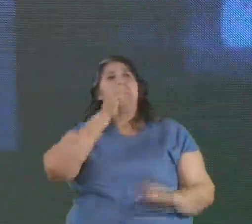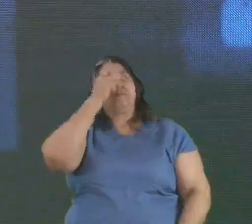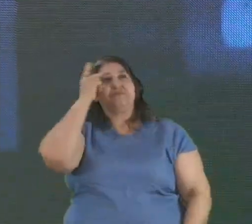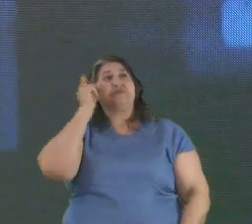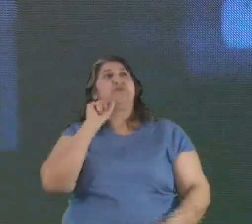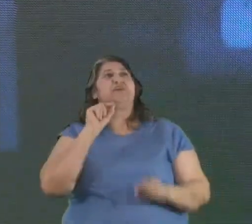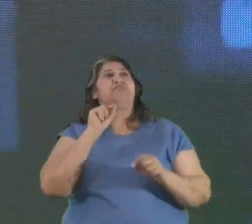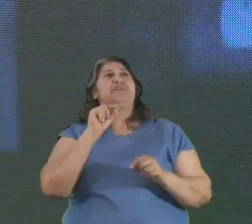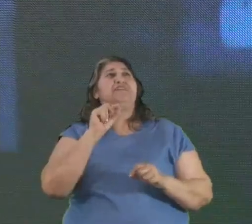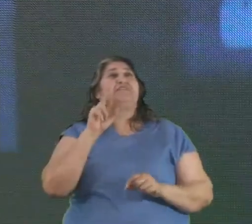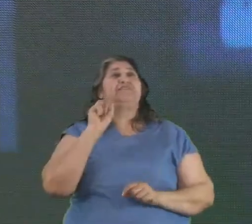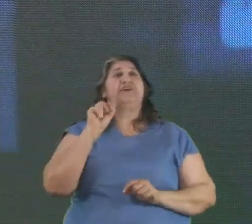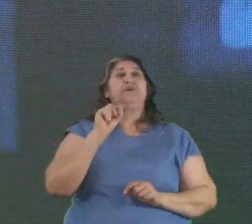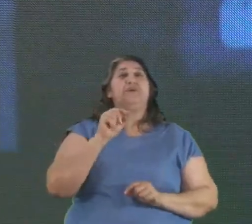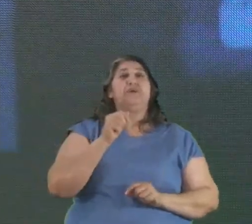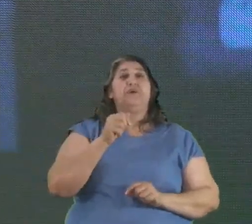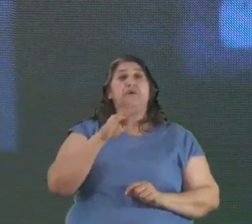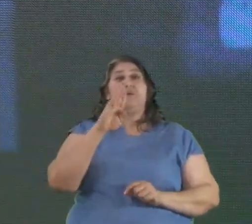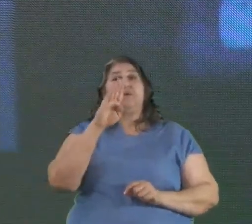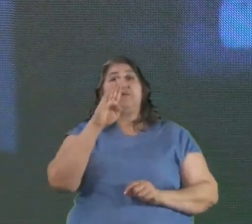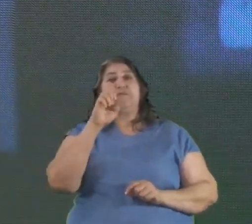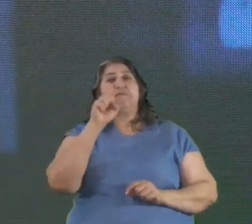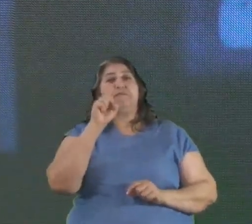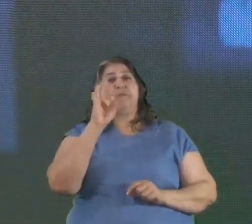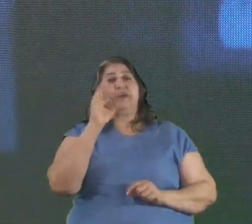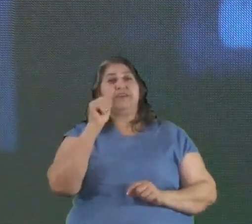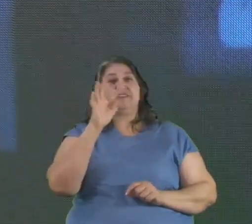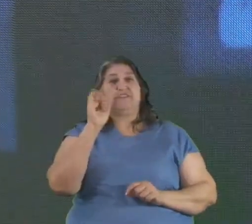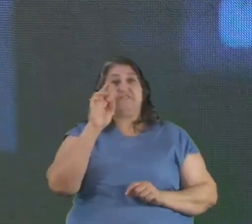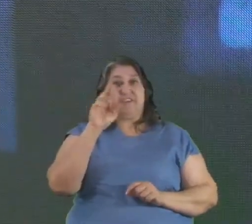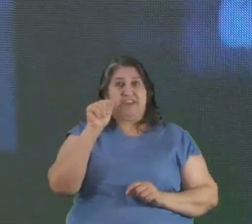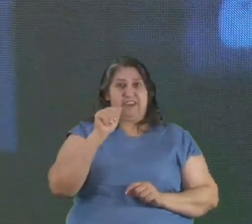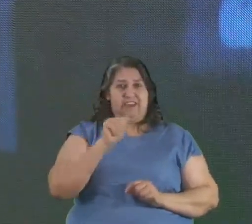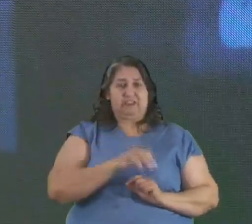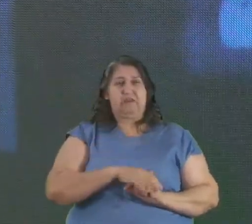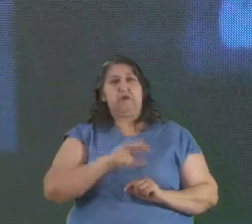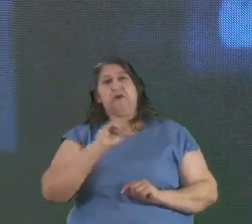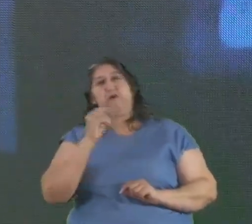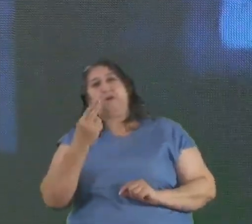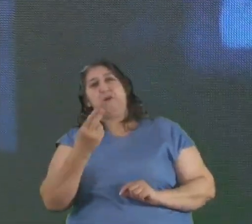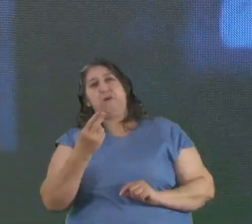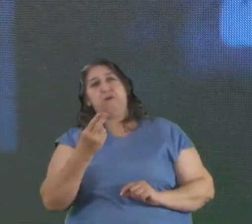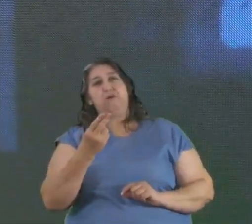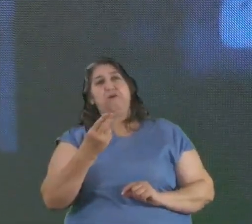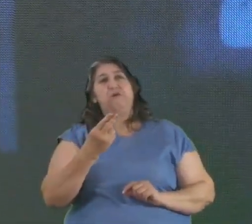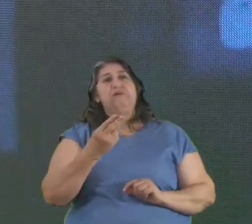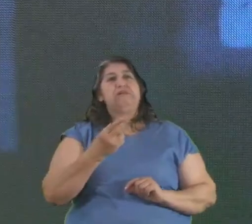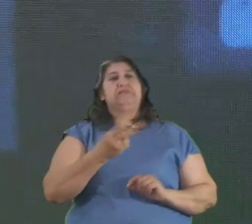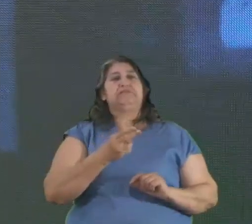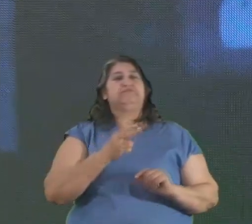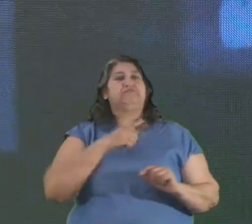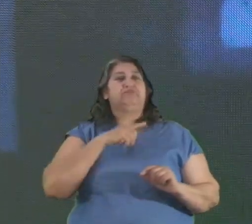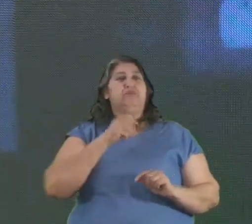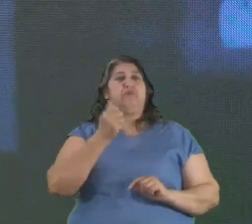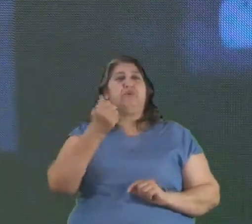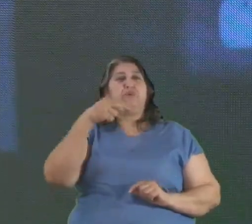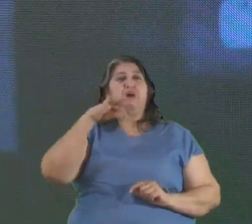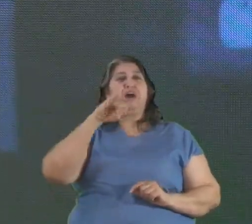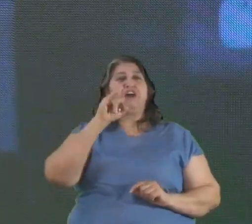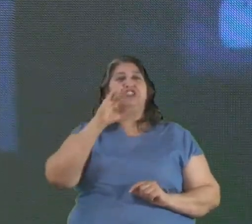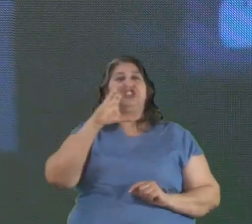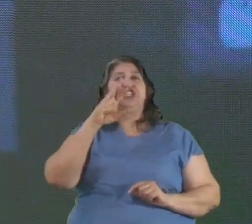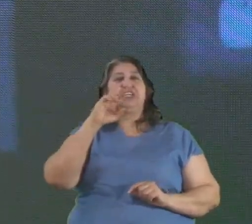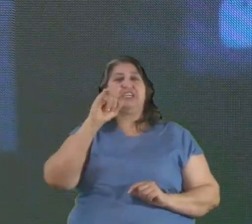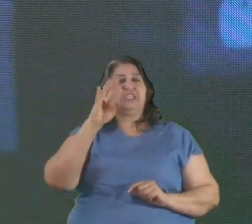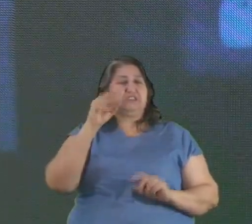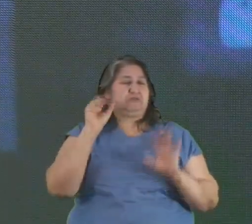perguntar. Eu não sou muito ligado à especulação. A minha escatologia é a seguinte: Jesus vai